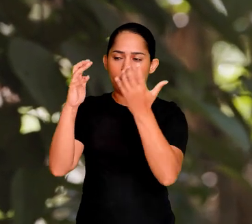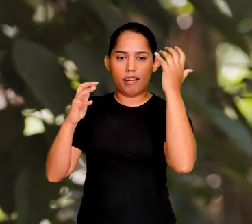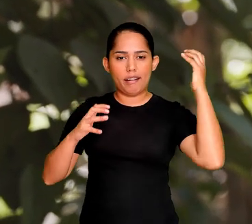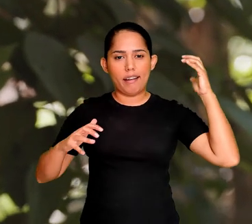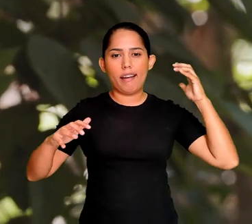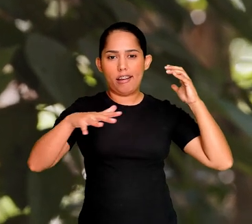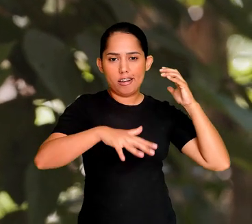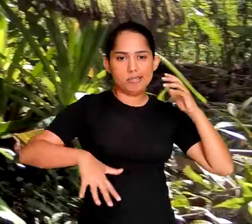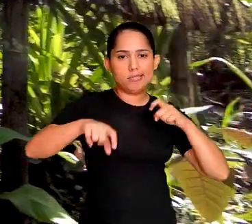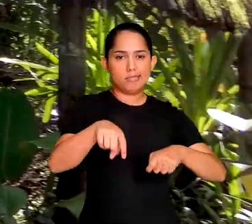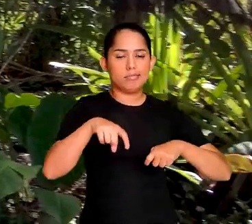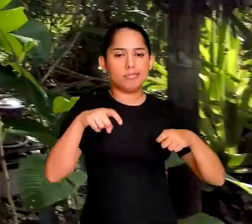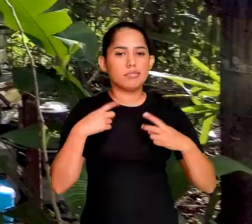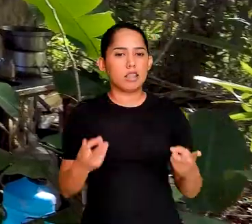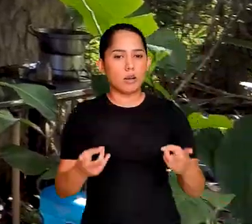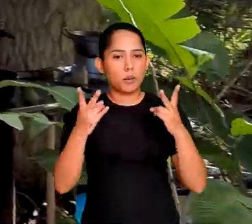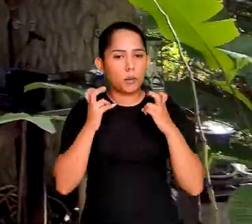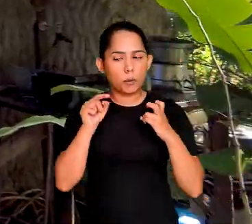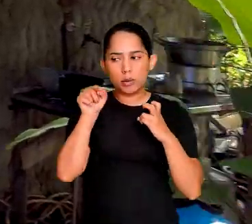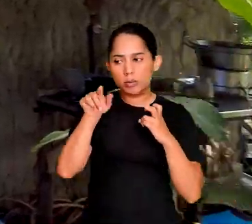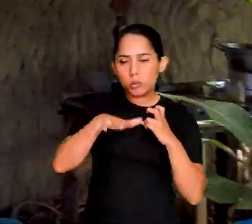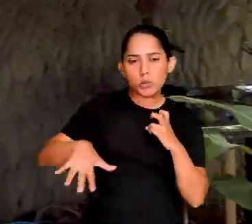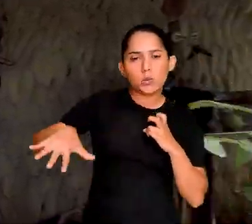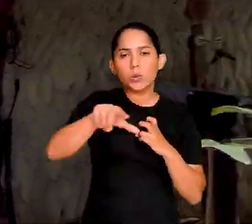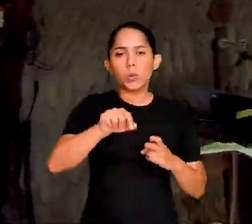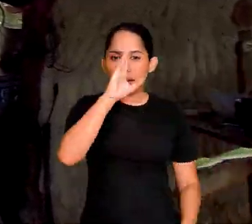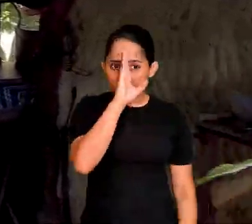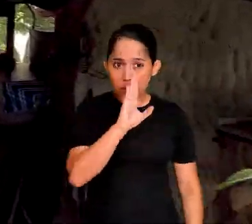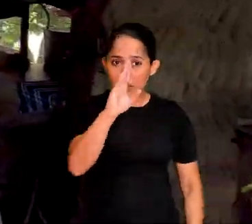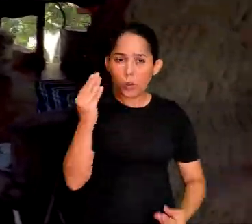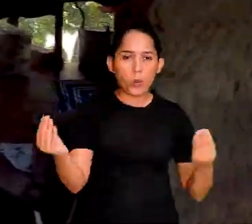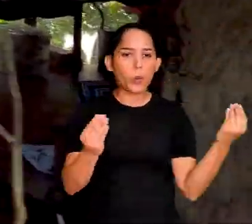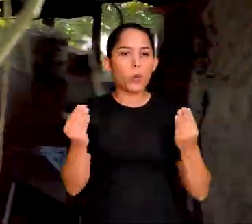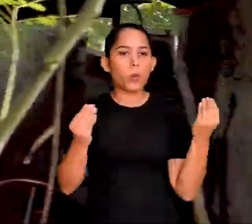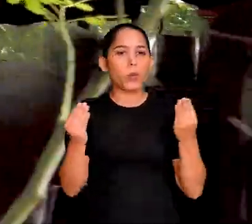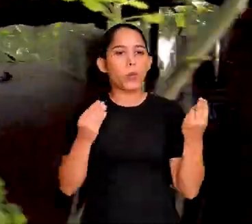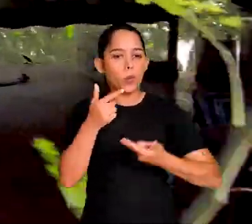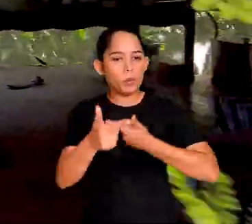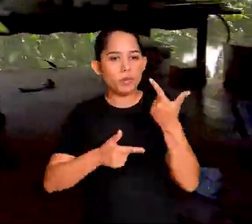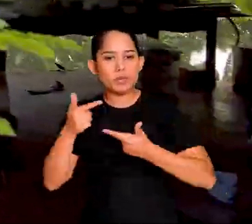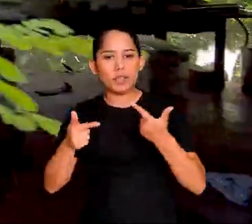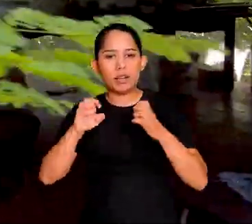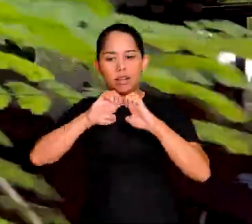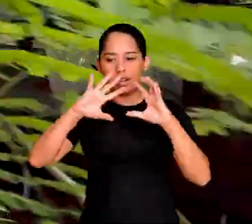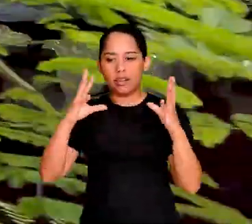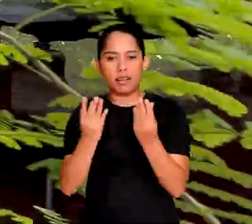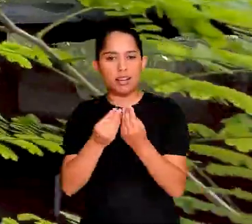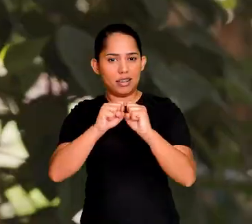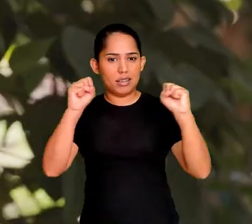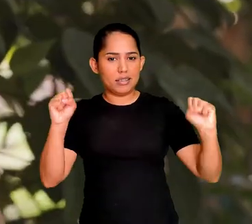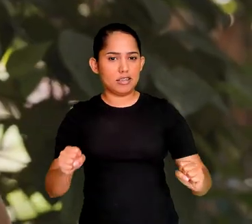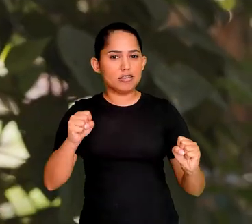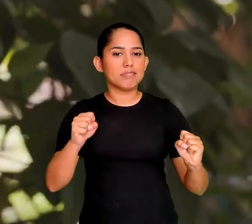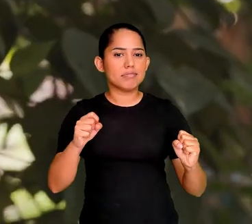com a agrofloresta. Com o tempo, assim, eu percebi que a maior riqueza da agrofloresta é a questão de como a gente mantém os serviços ecossistêmicos.